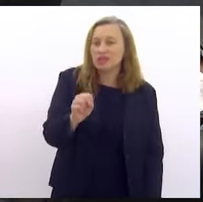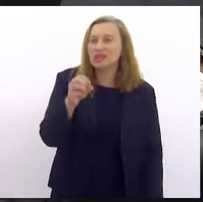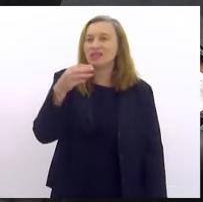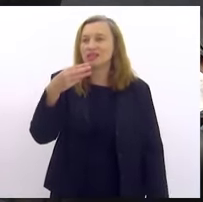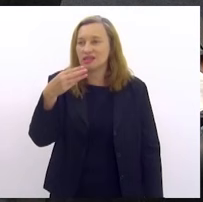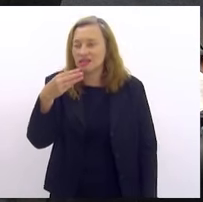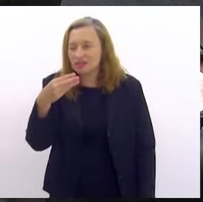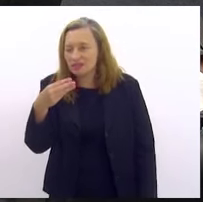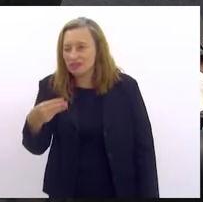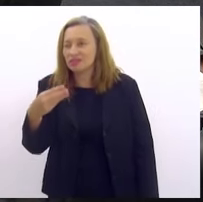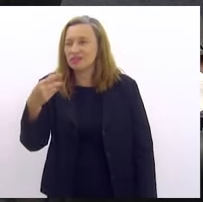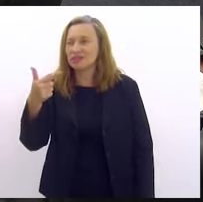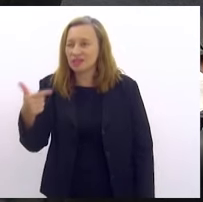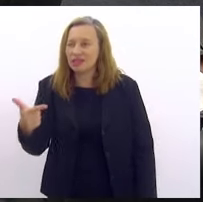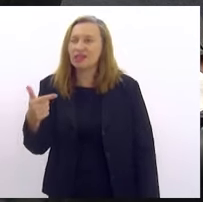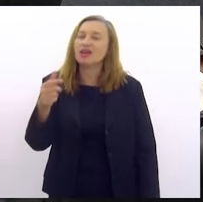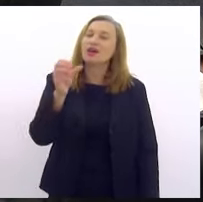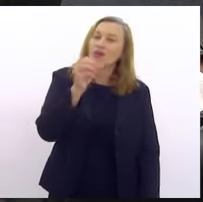5.836/22,